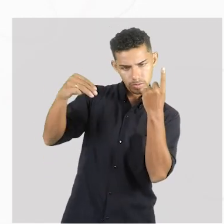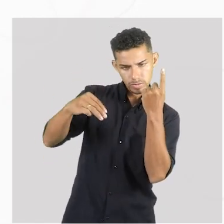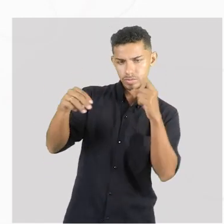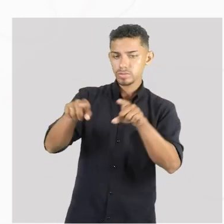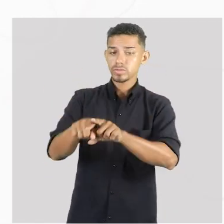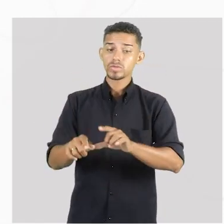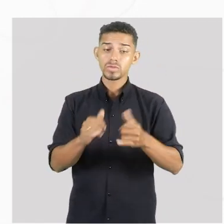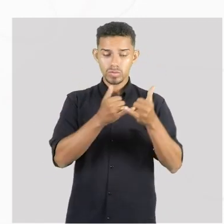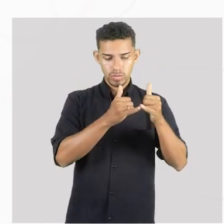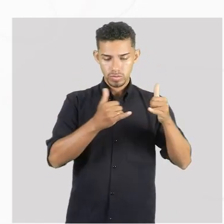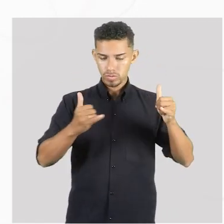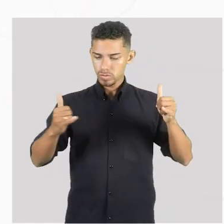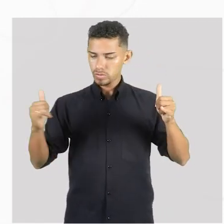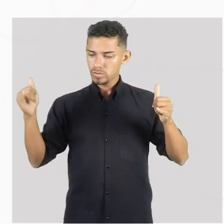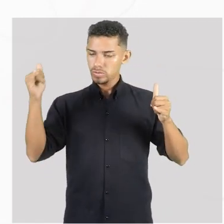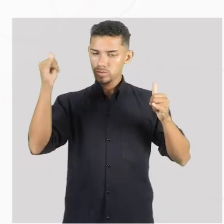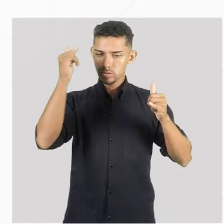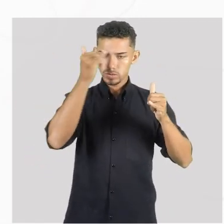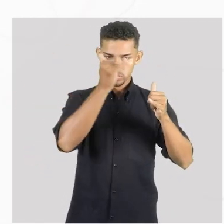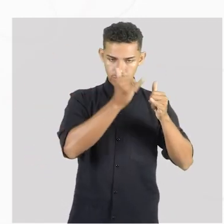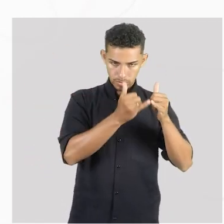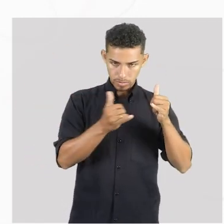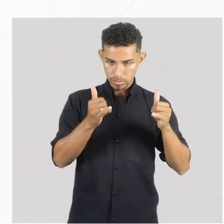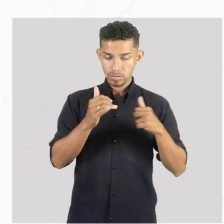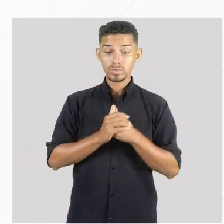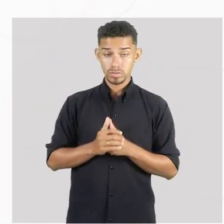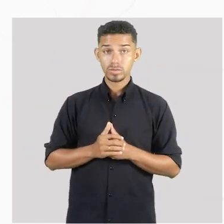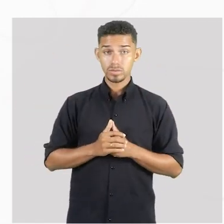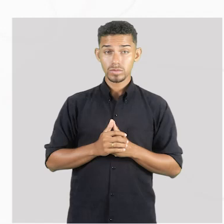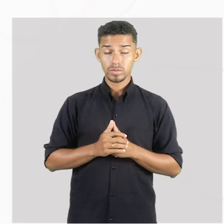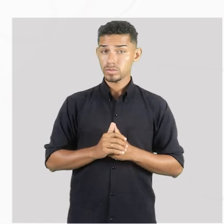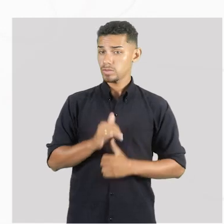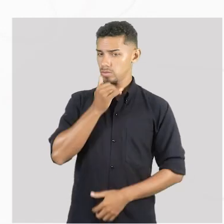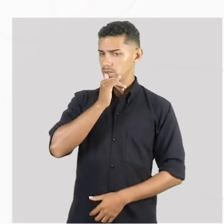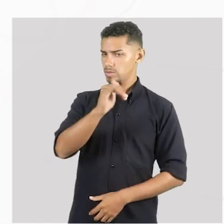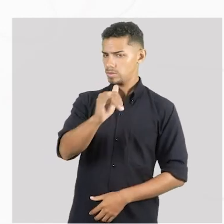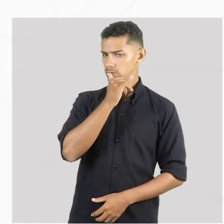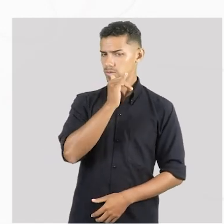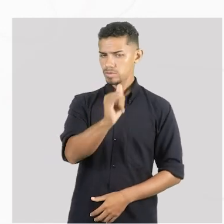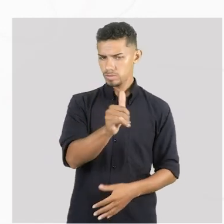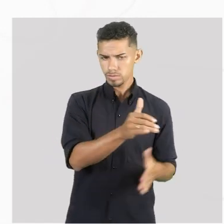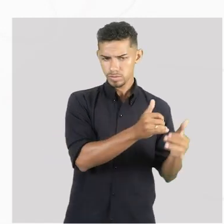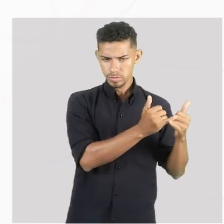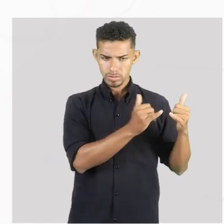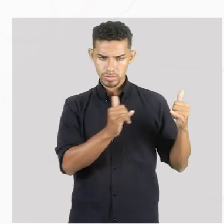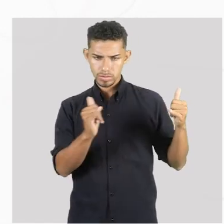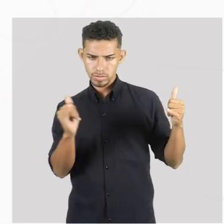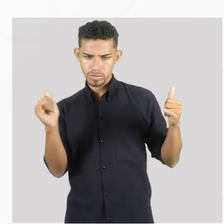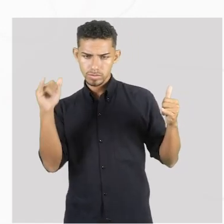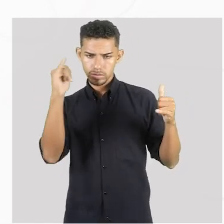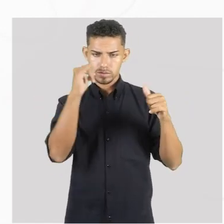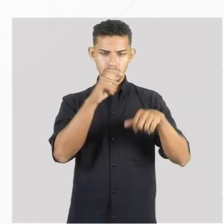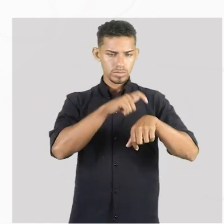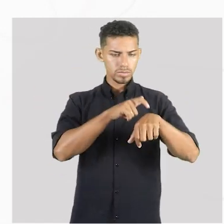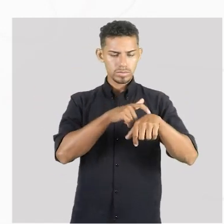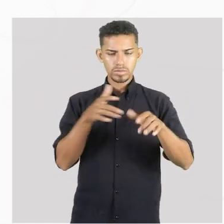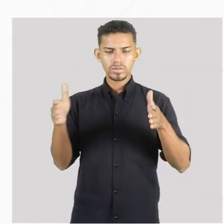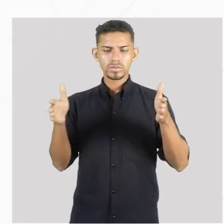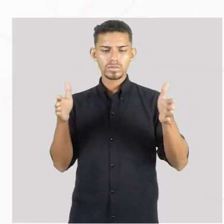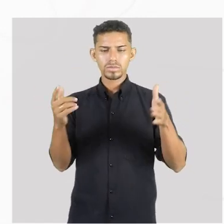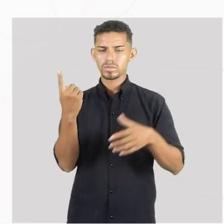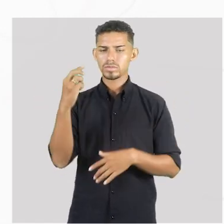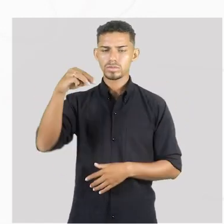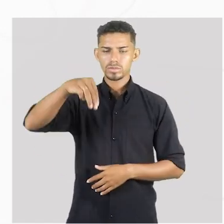fio condutor. A carga elétrica transportada por esse fio durante esse intervalo de tempo foi de